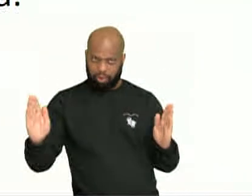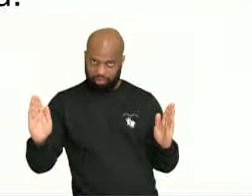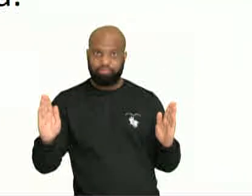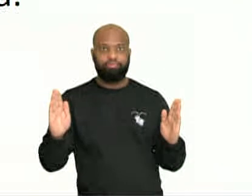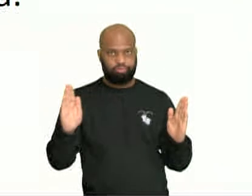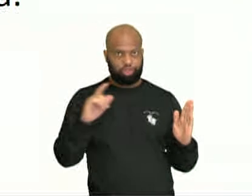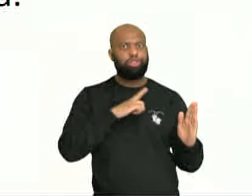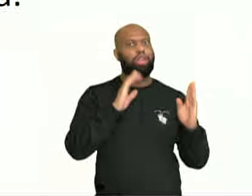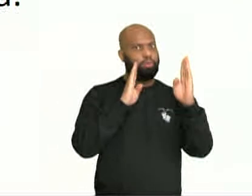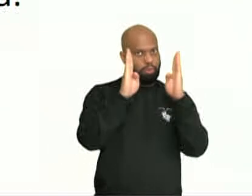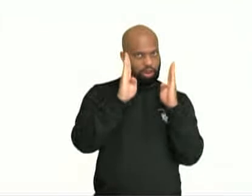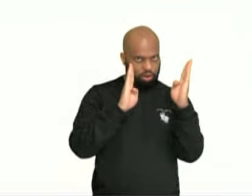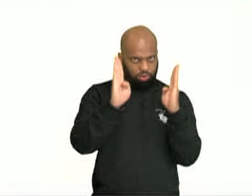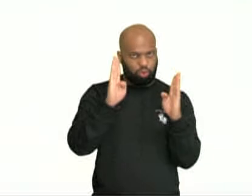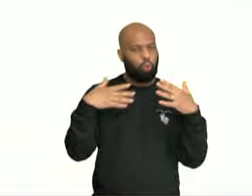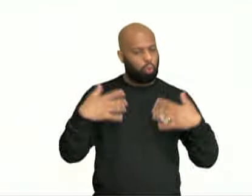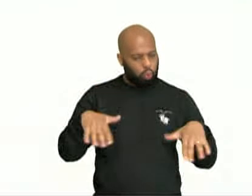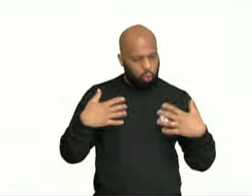sertão naquela época.